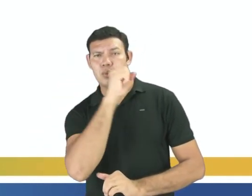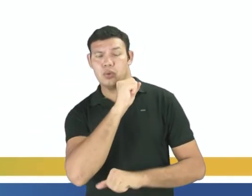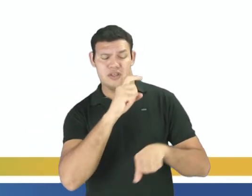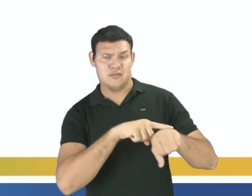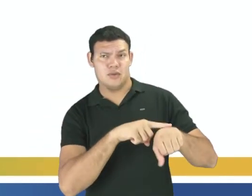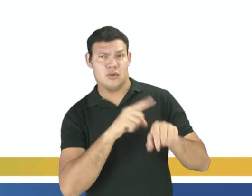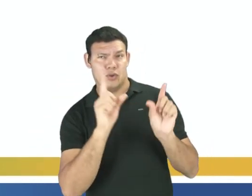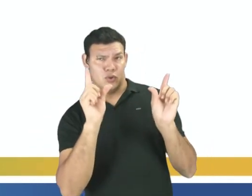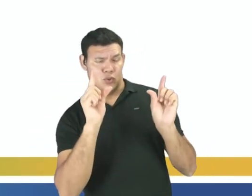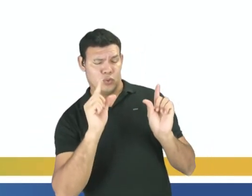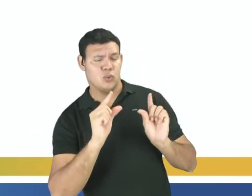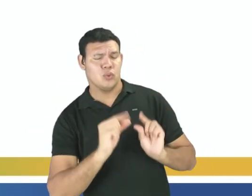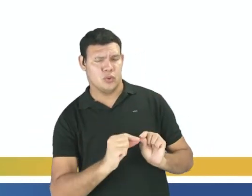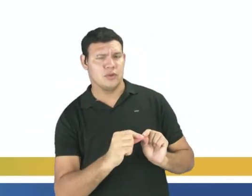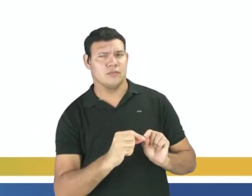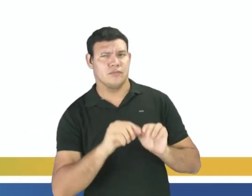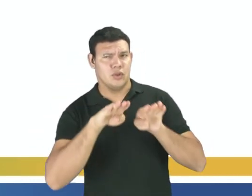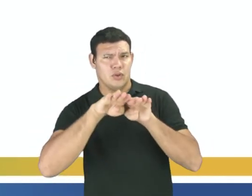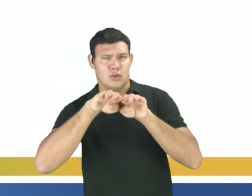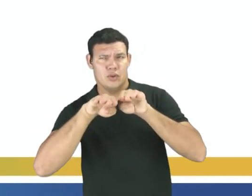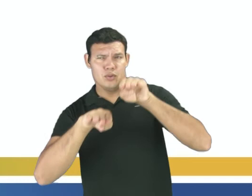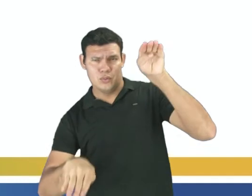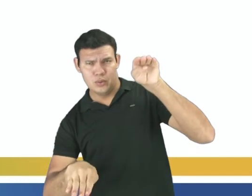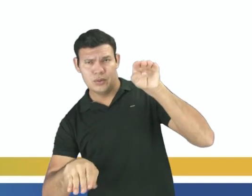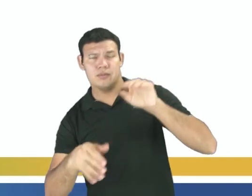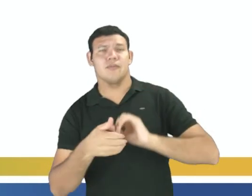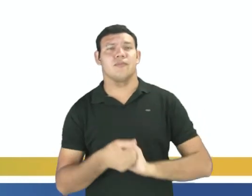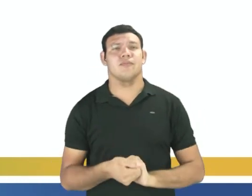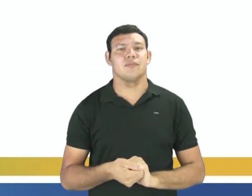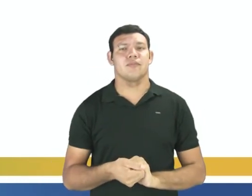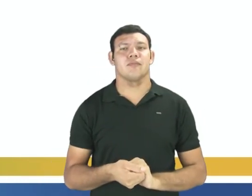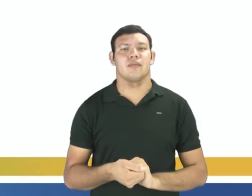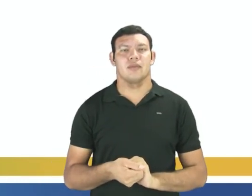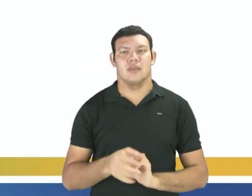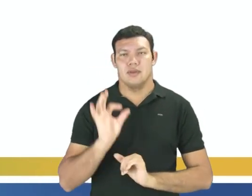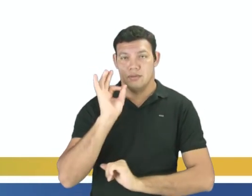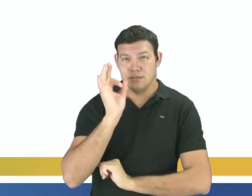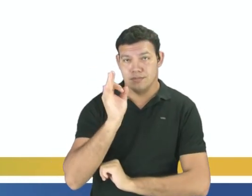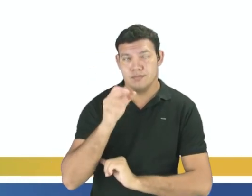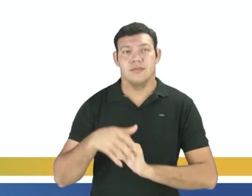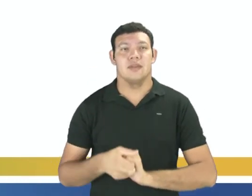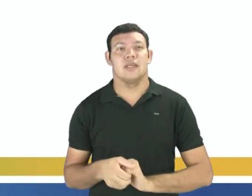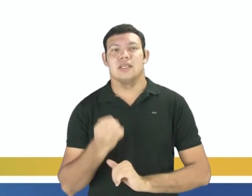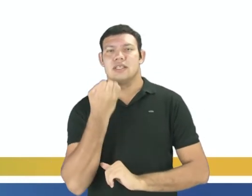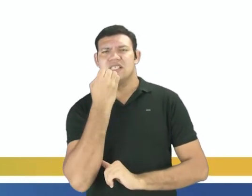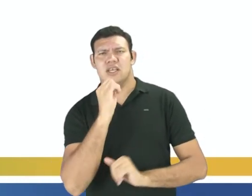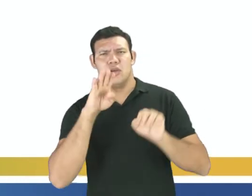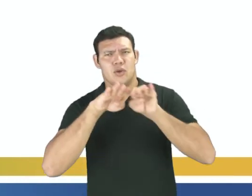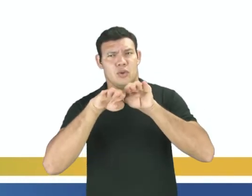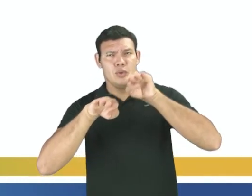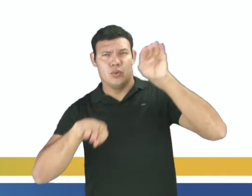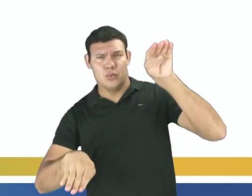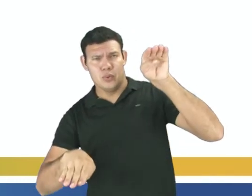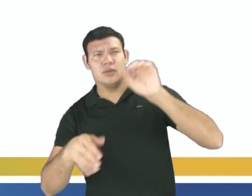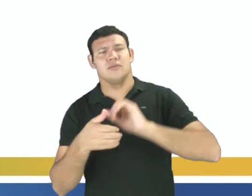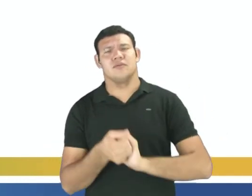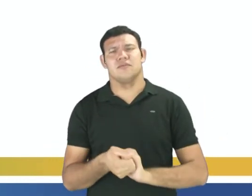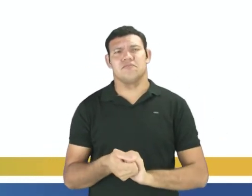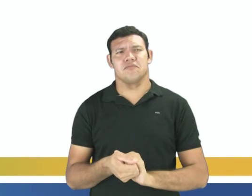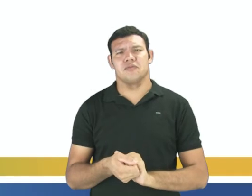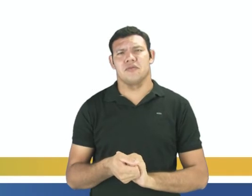vai diminuir, a grandeza é inversamente proporcional, tá certo? Então, se a grandeza é inversamente proporcional, você